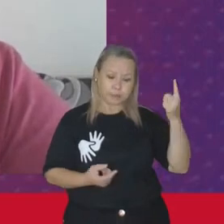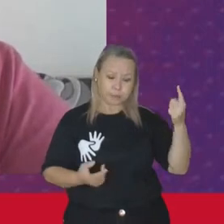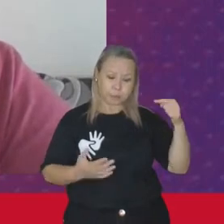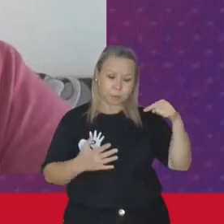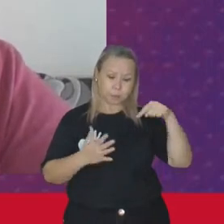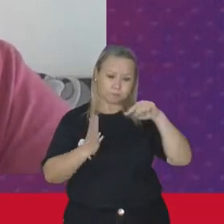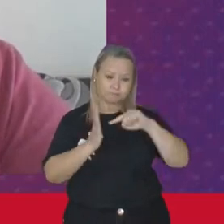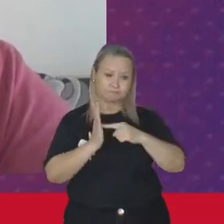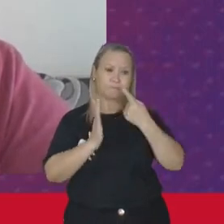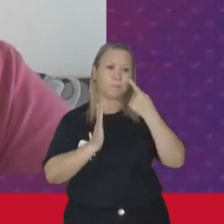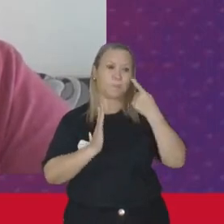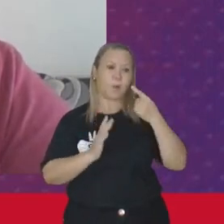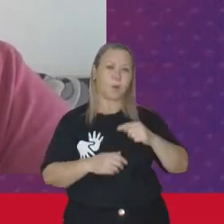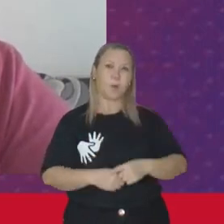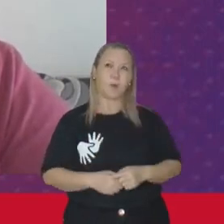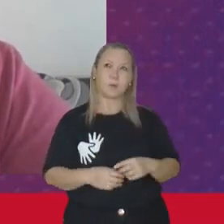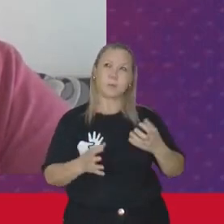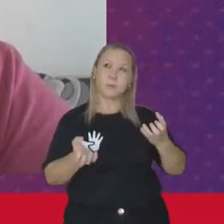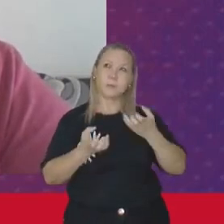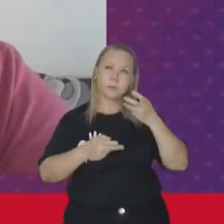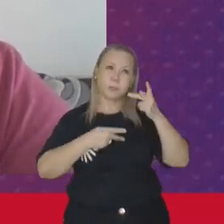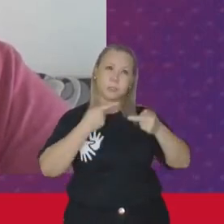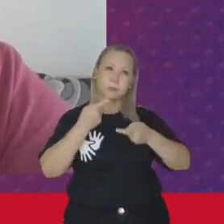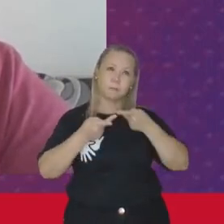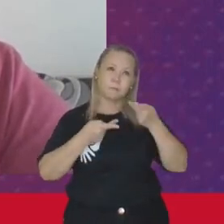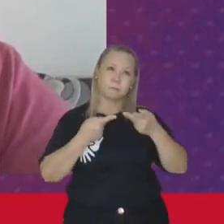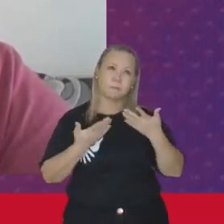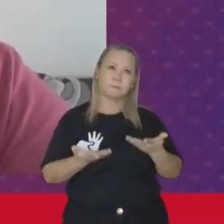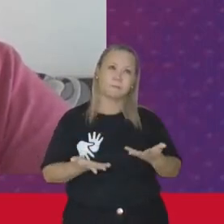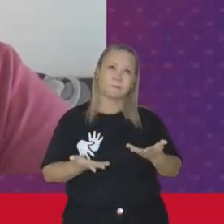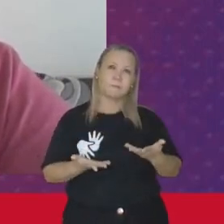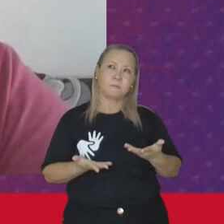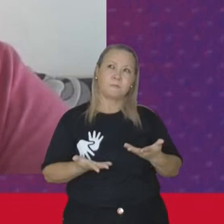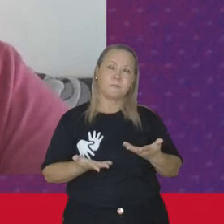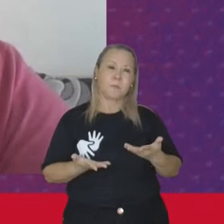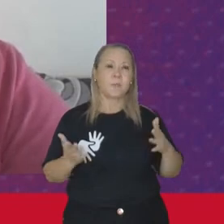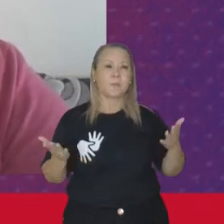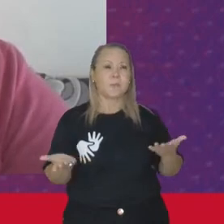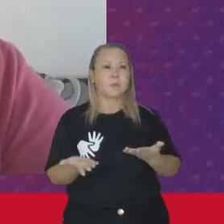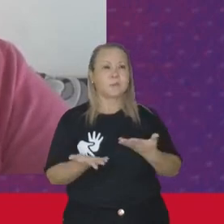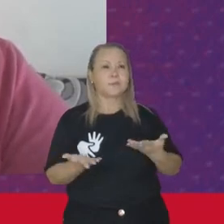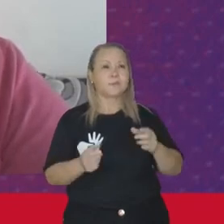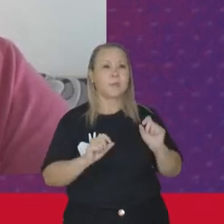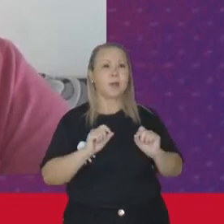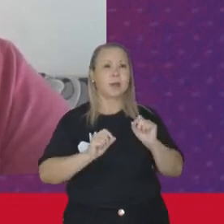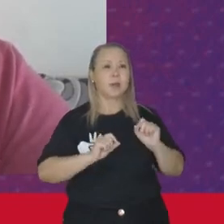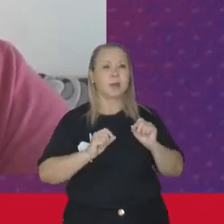ponto que eu queria aqui ressaltar é que